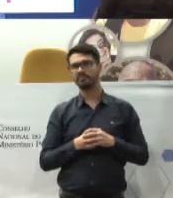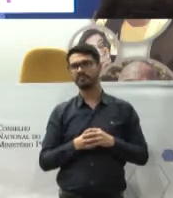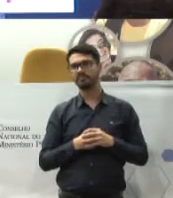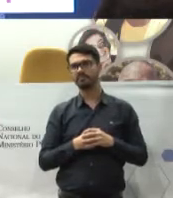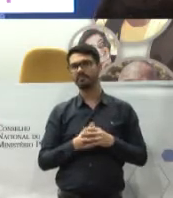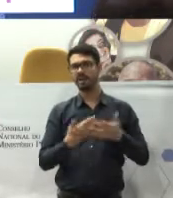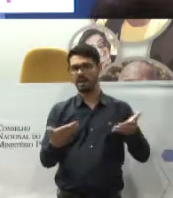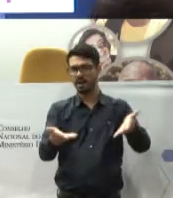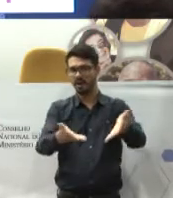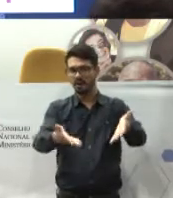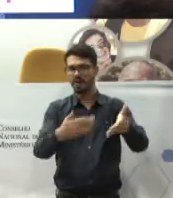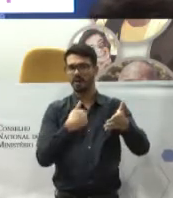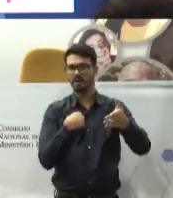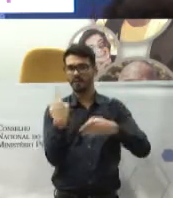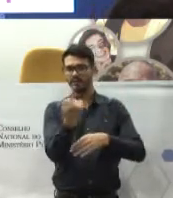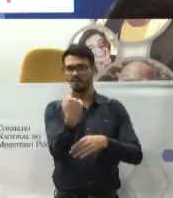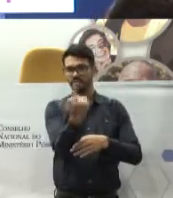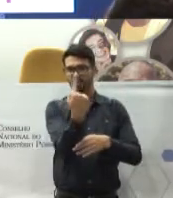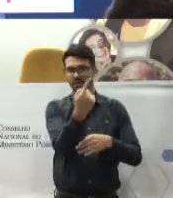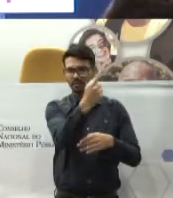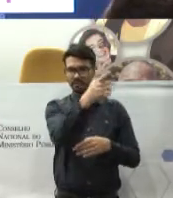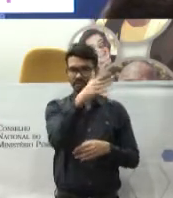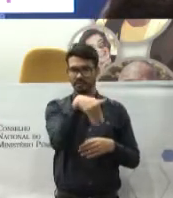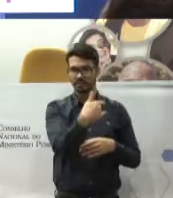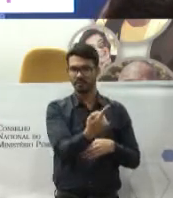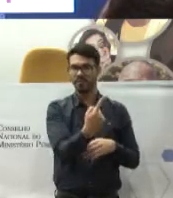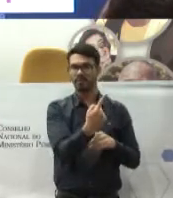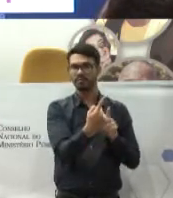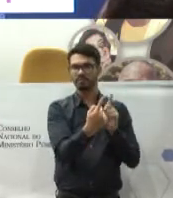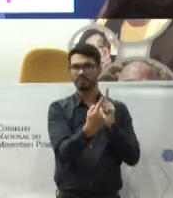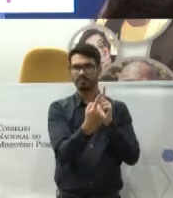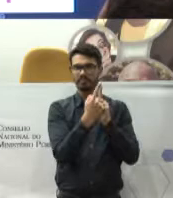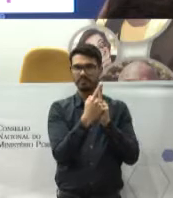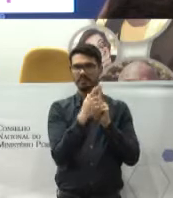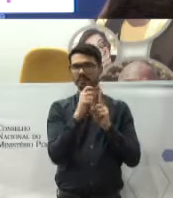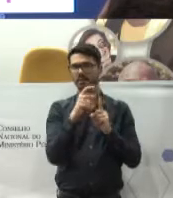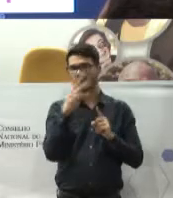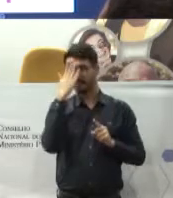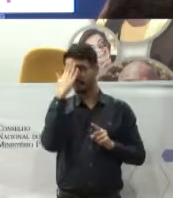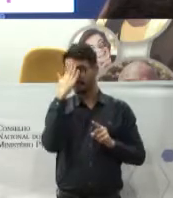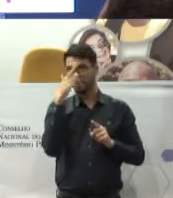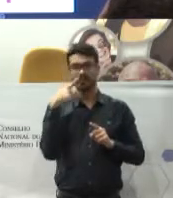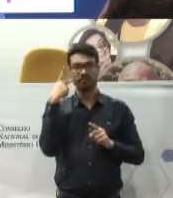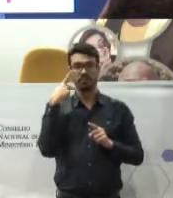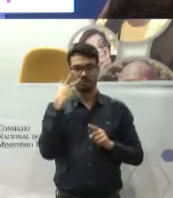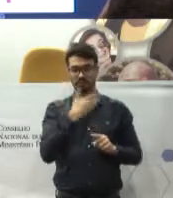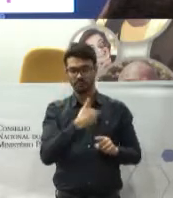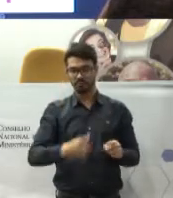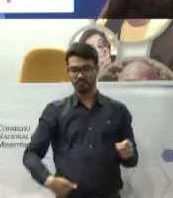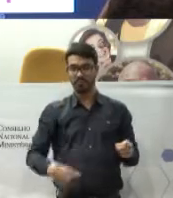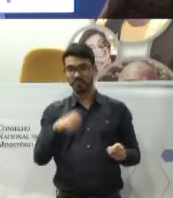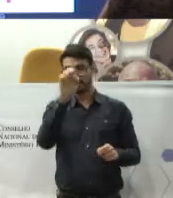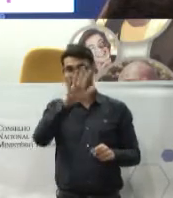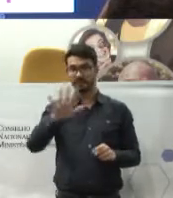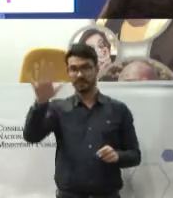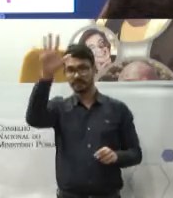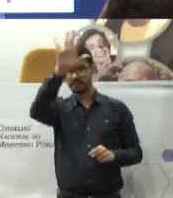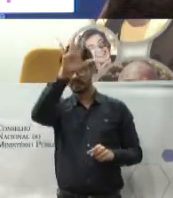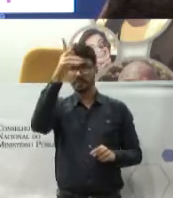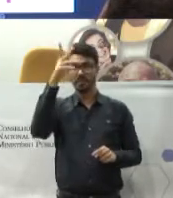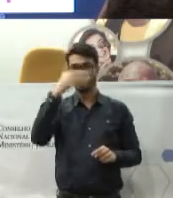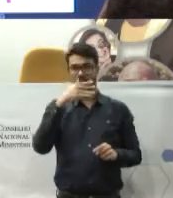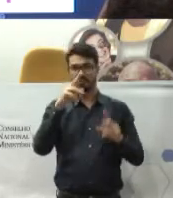Agora, eu estou sozinho quando eu atendo aquela pessoa ou não? Eu sei da política pública estadual em matéria de